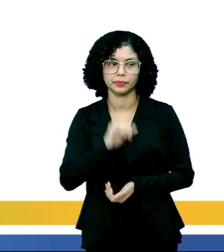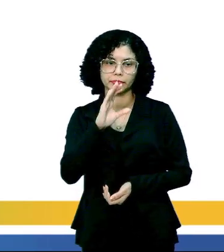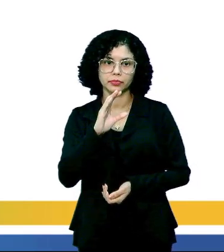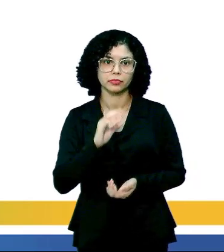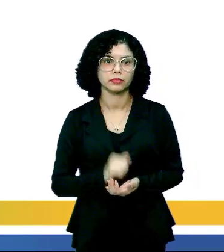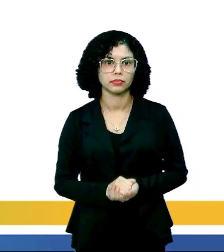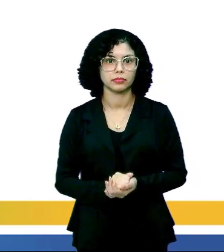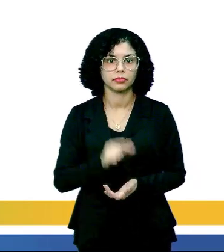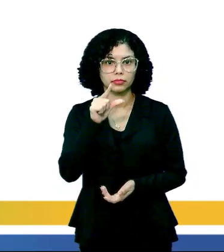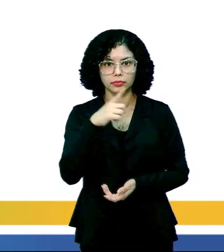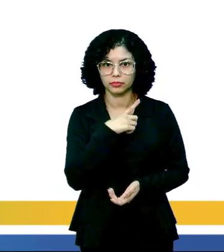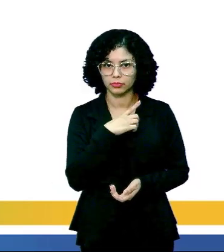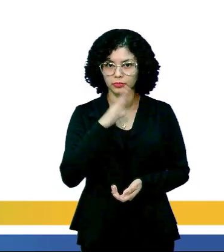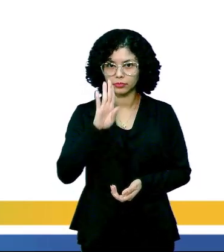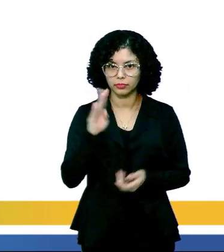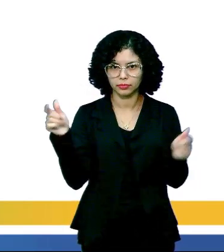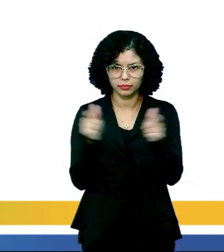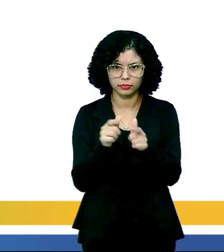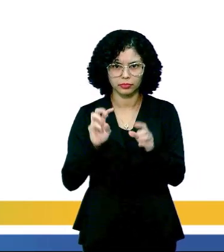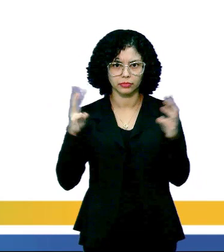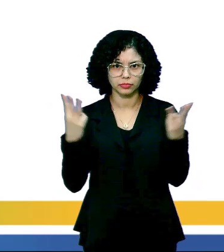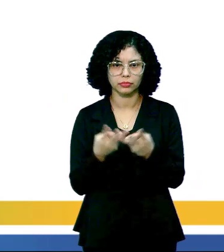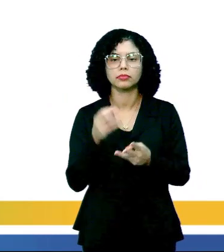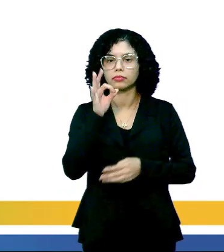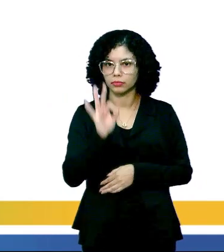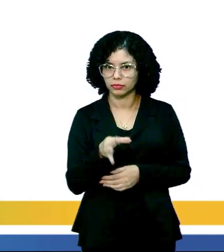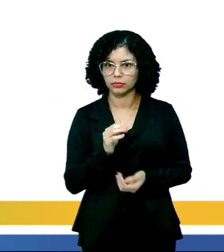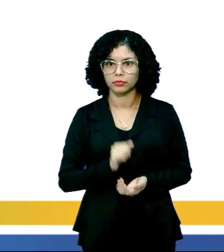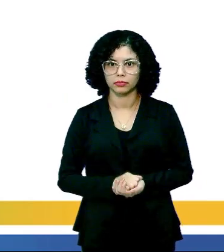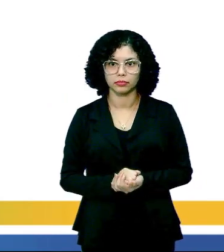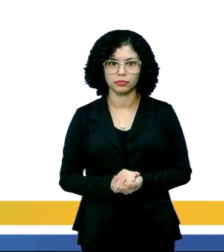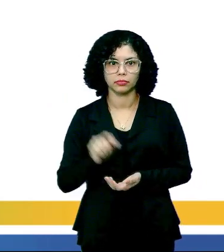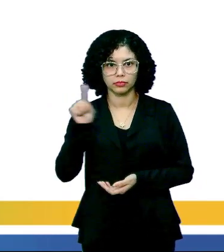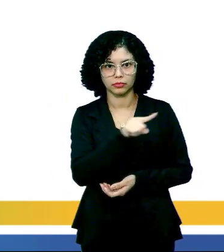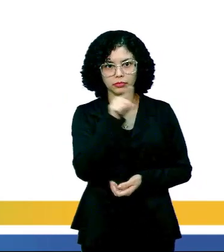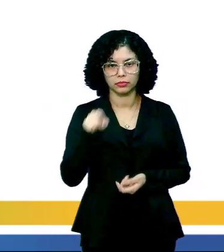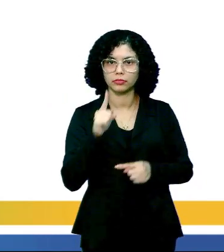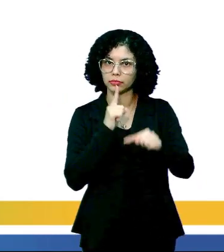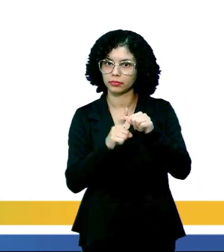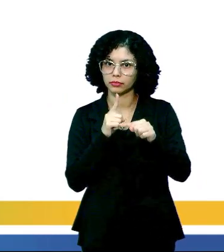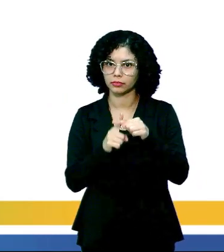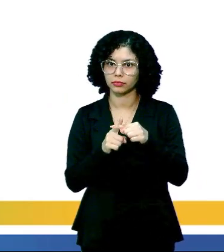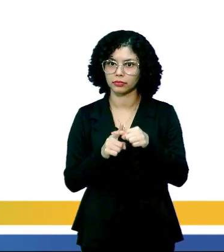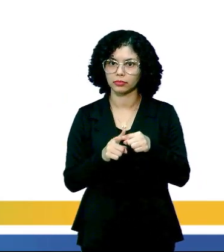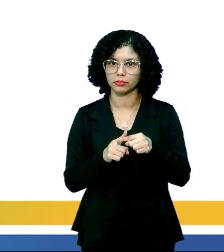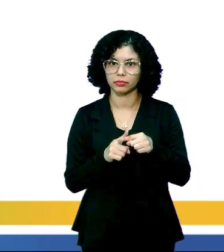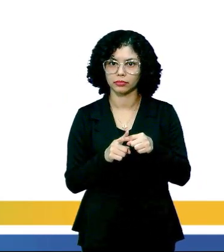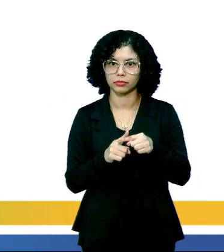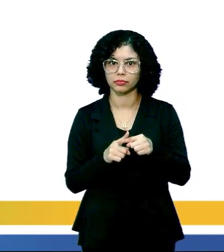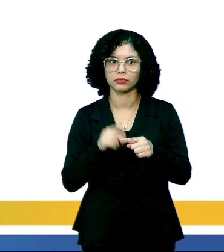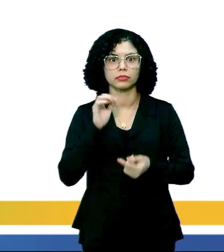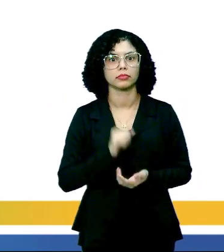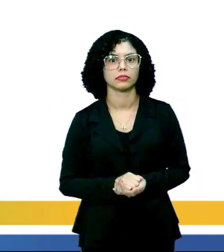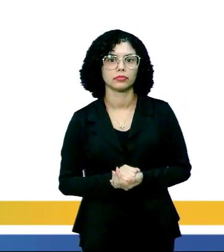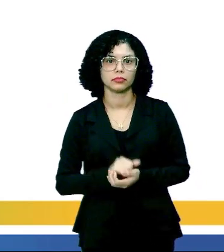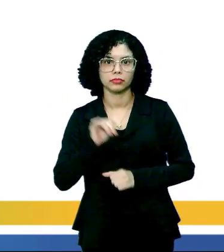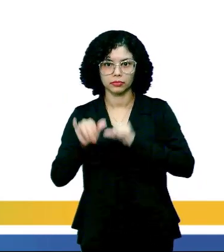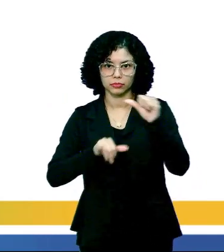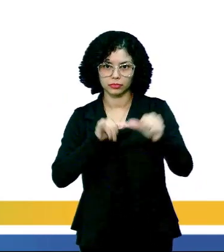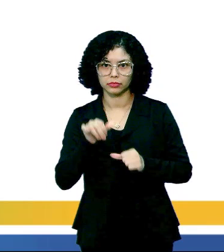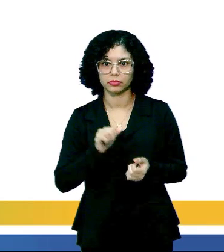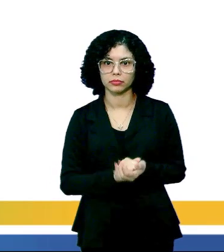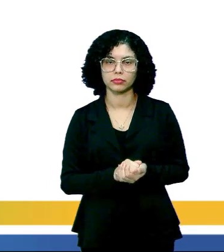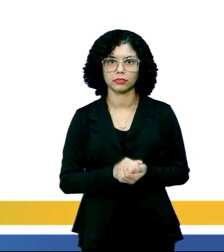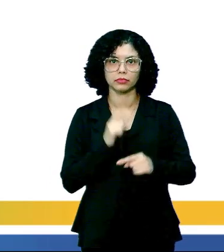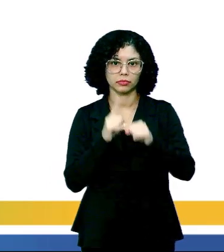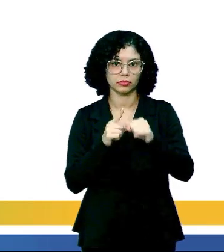C. As partículas beta têm menor massa, certo? As partículas alfa têm carga positiva. certo? E a radiação gama